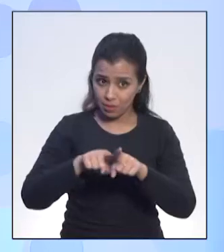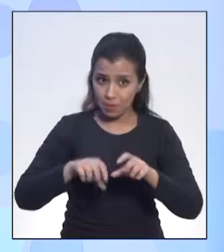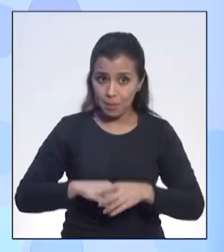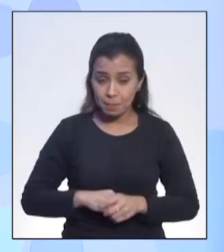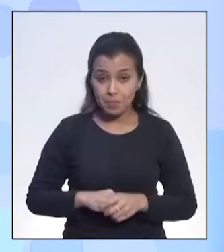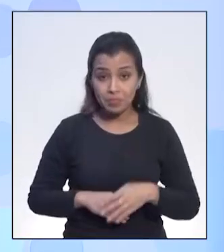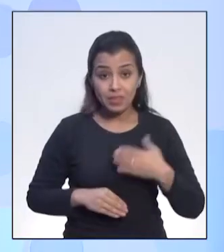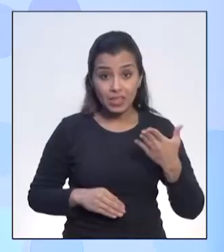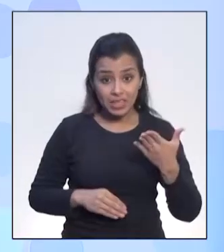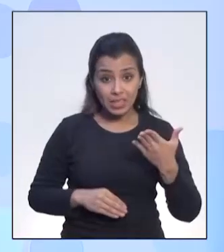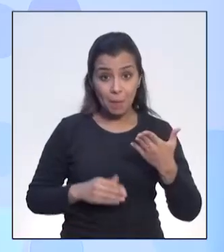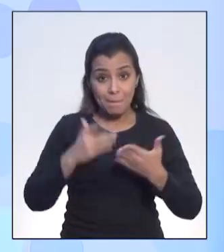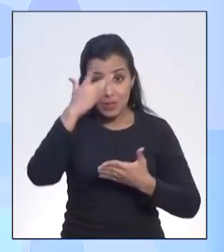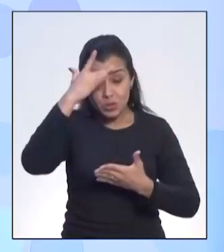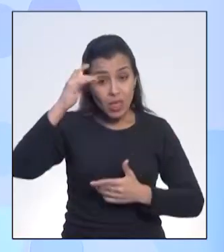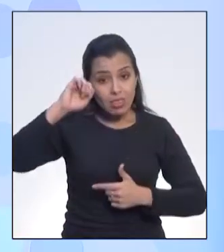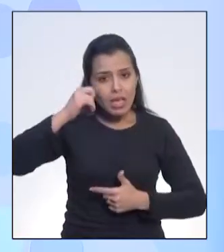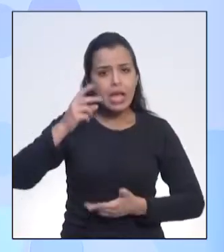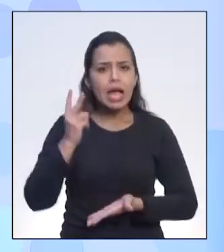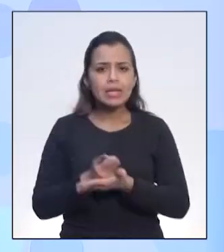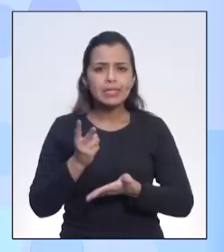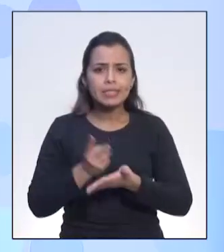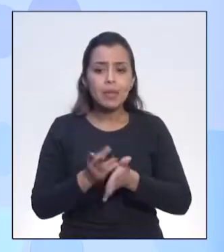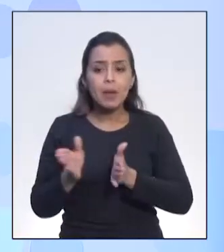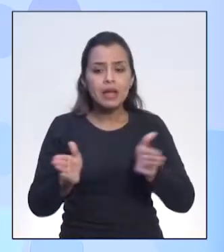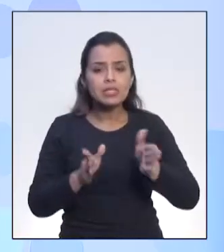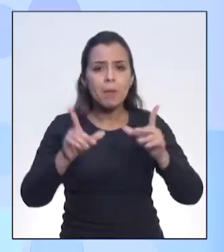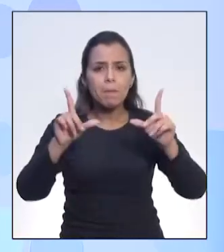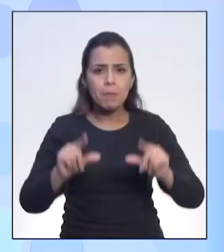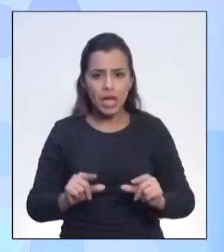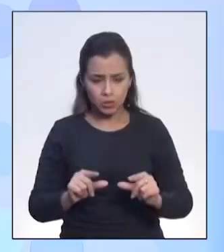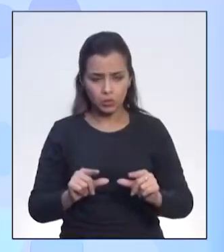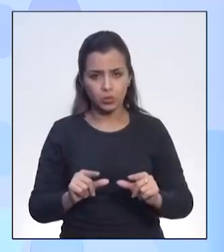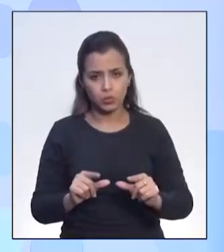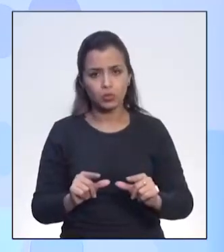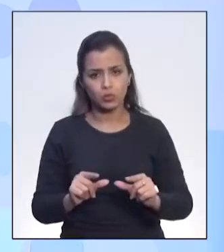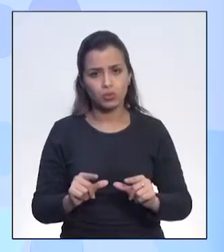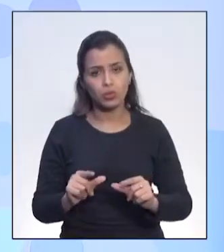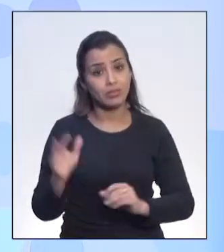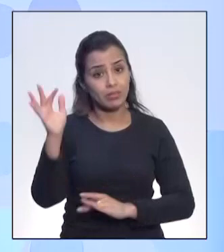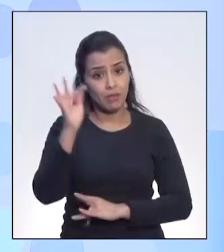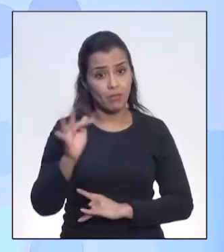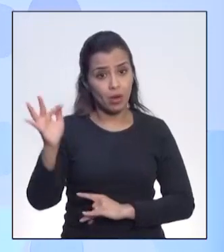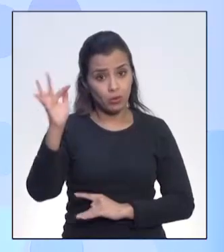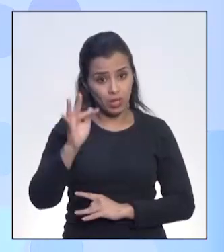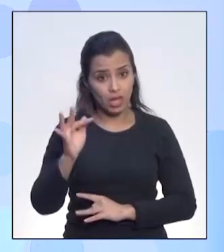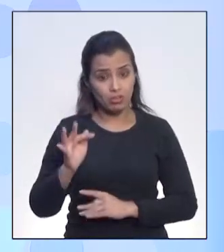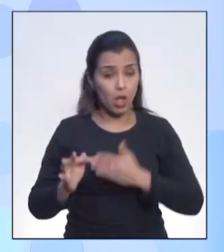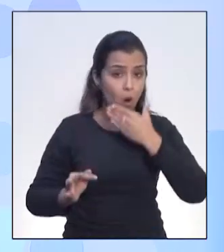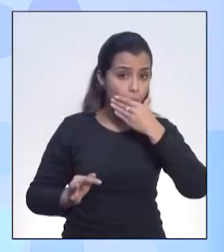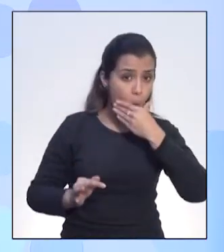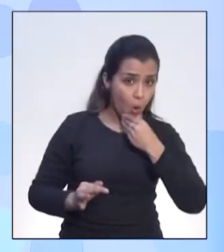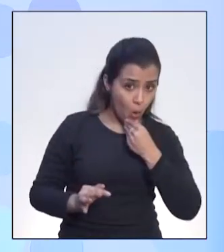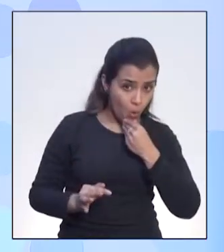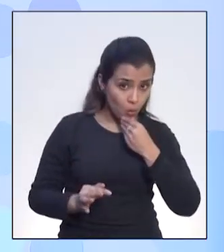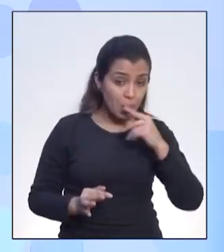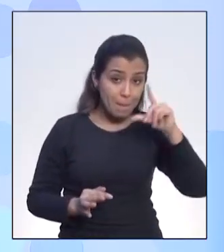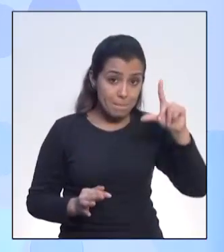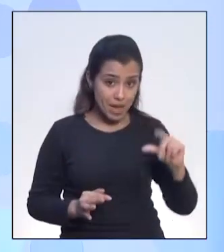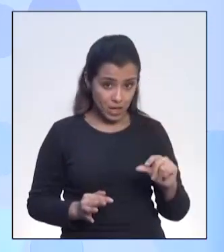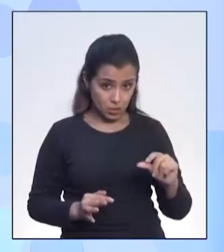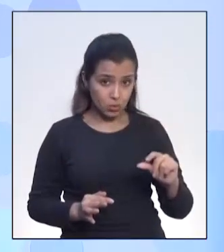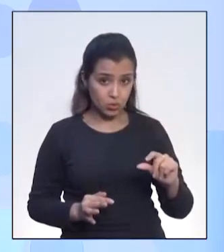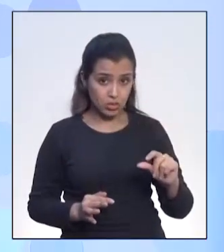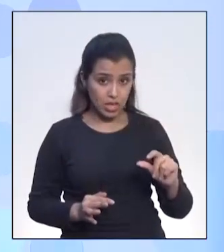Então, as pessoas negras, elas têm um acesso reduzido à universidade, e os homens, eles têm menos